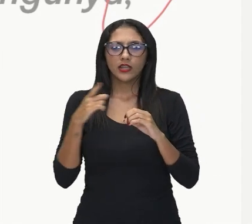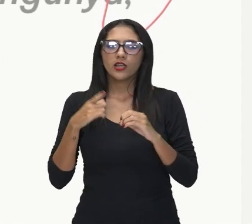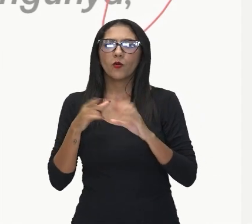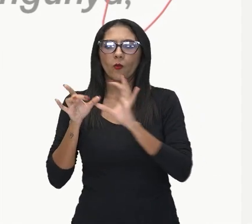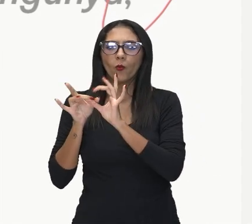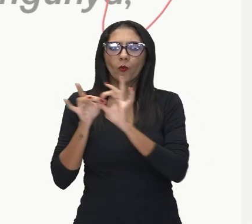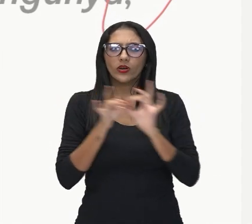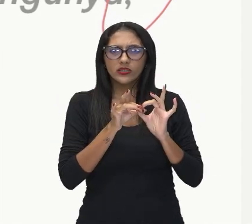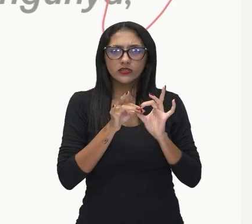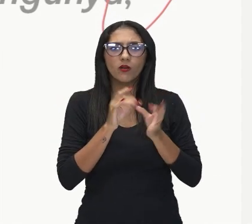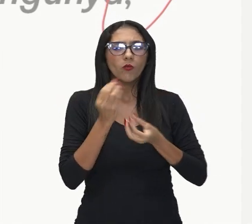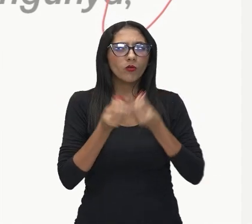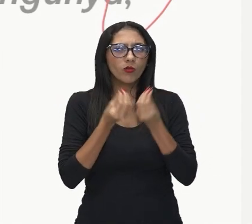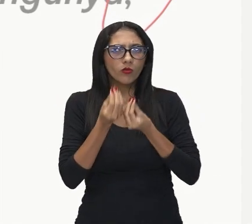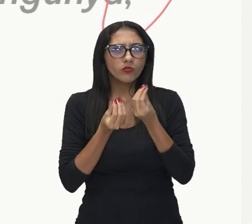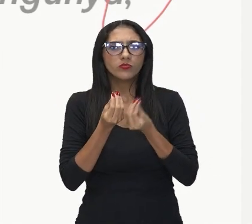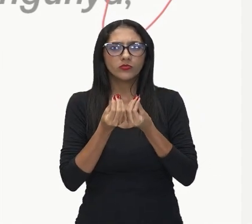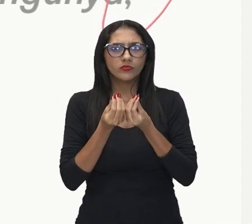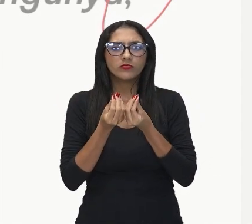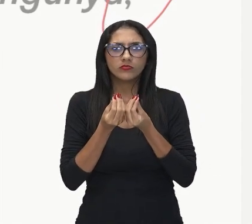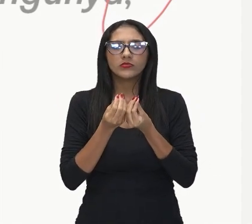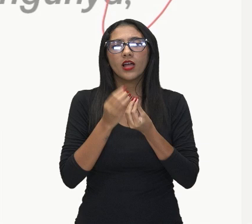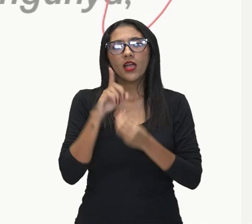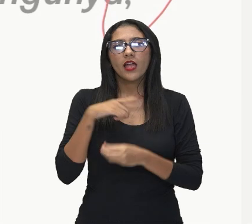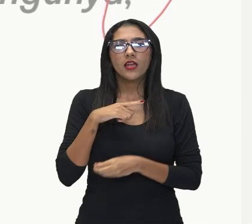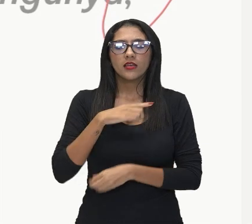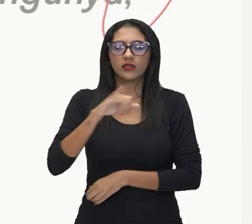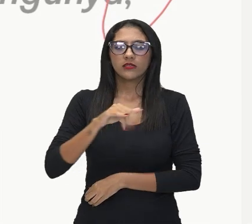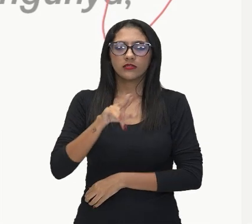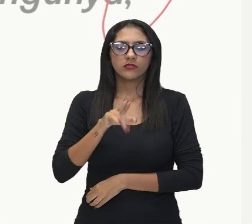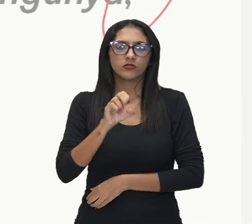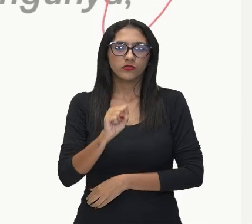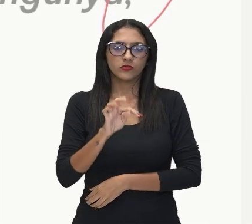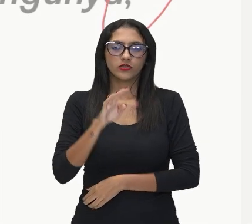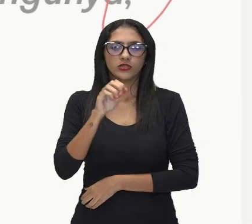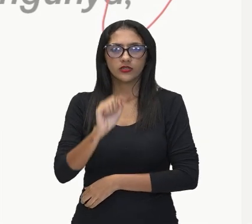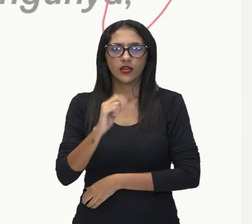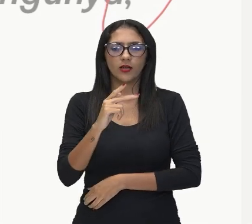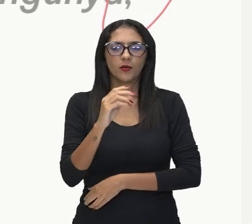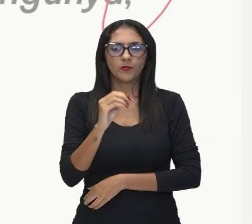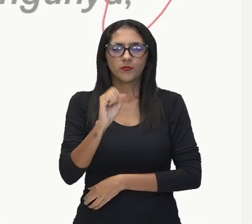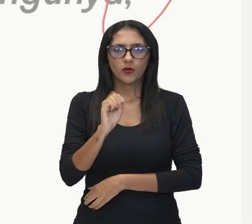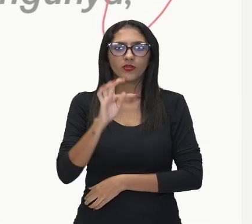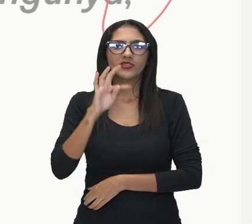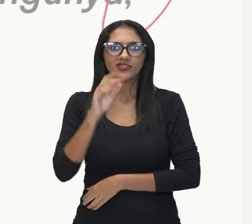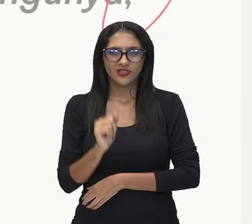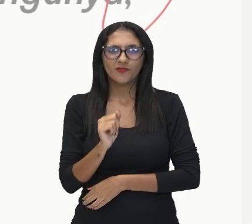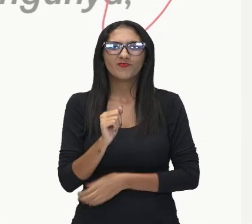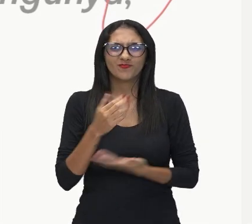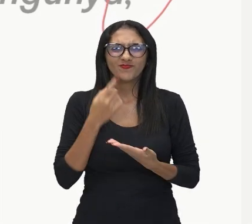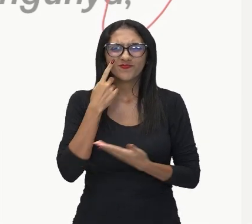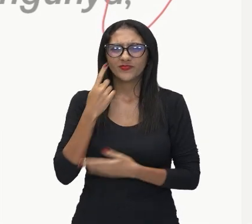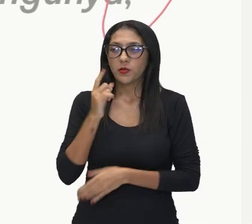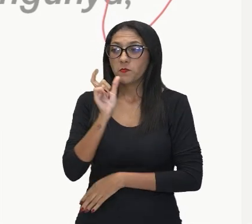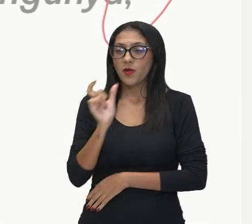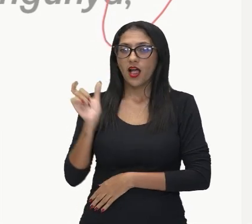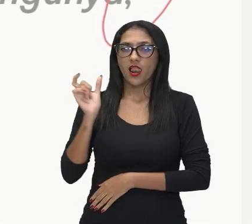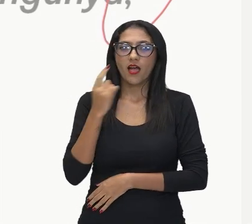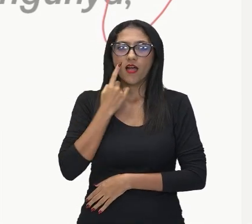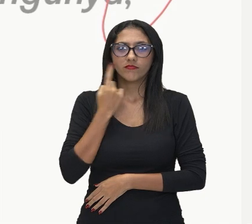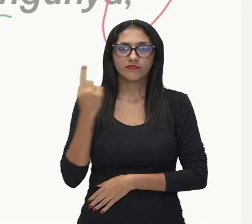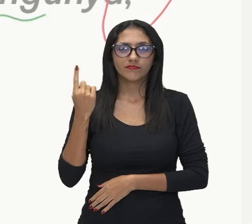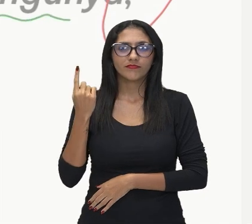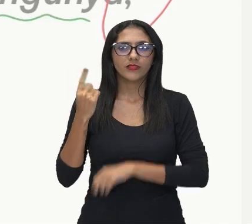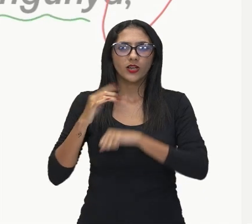de conjunção, elas foram justapostas. Observem que, ao final ali, depois da nossa palavra aqui, chikungunya, observem